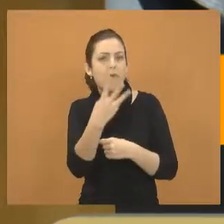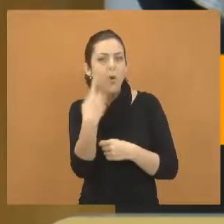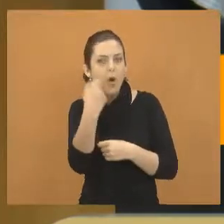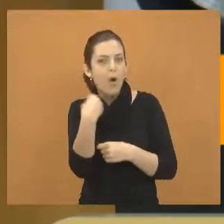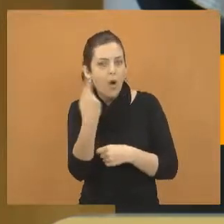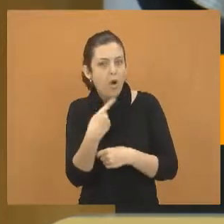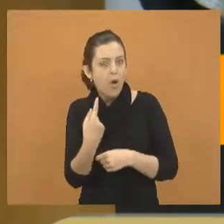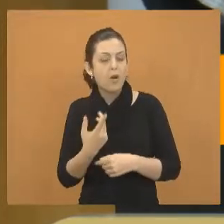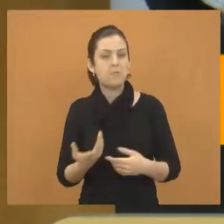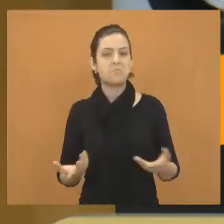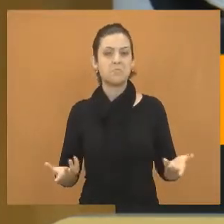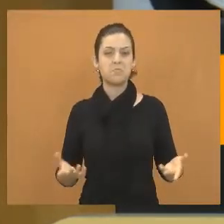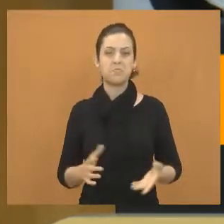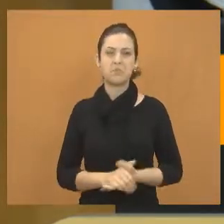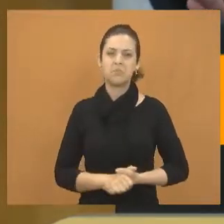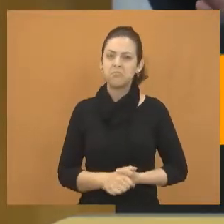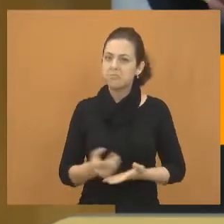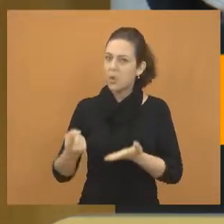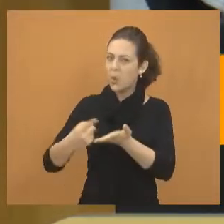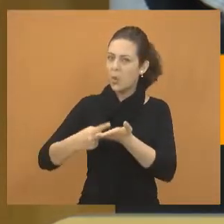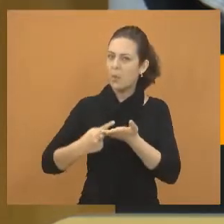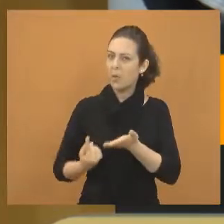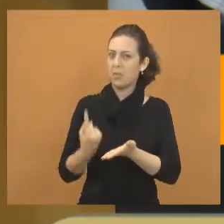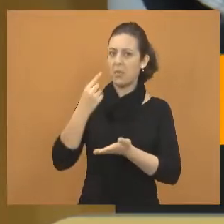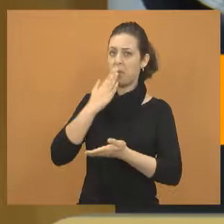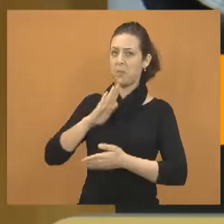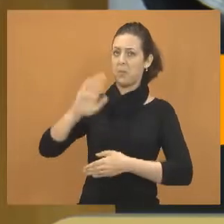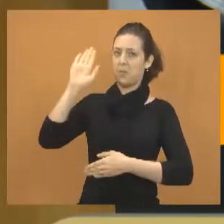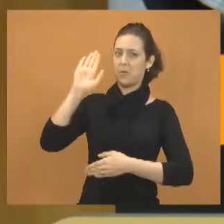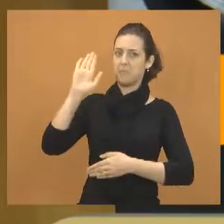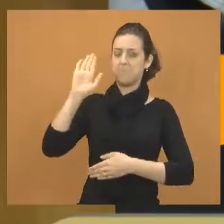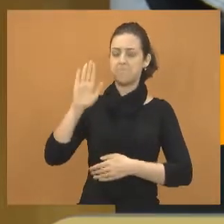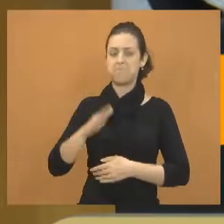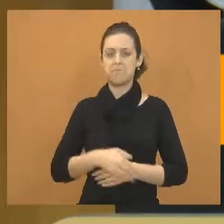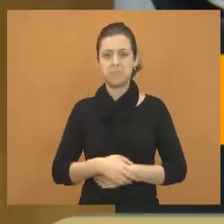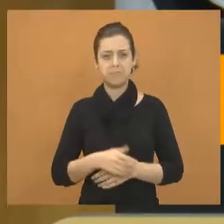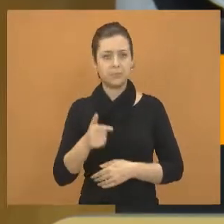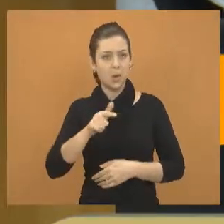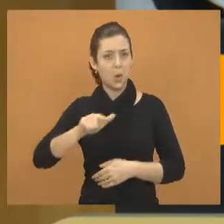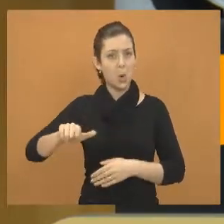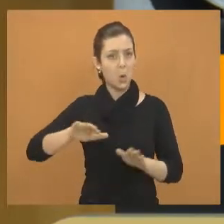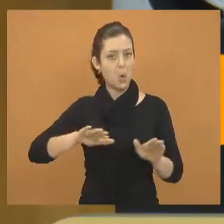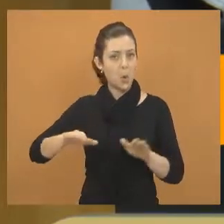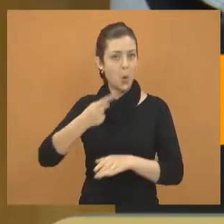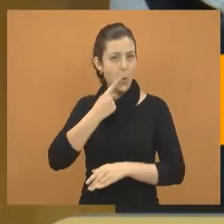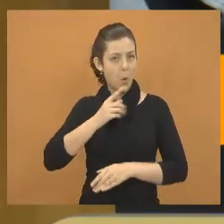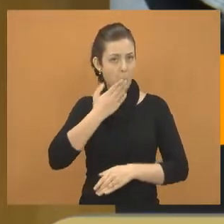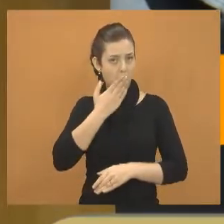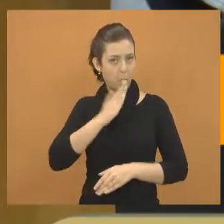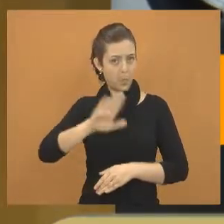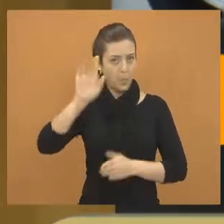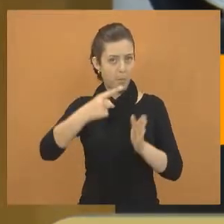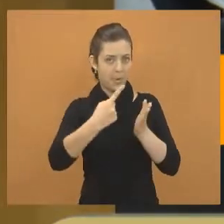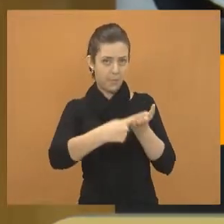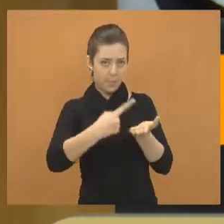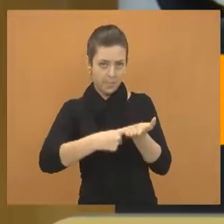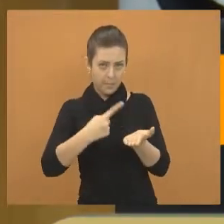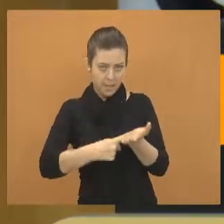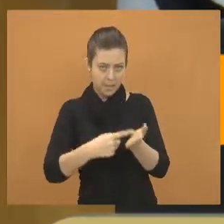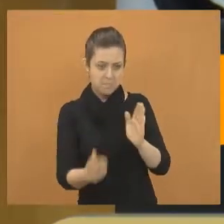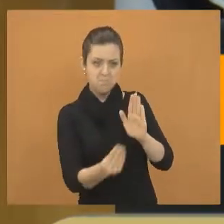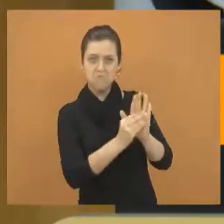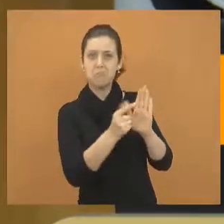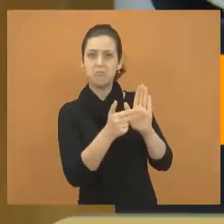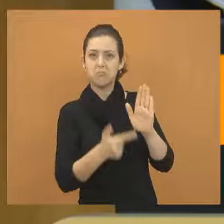horas na nossa cidade. Foi compromisso de campanha. Tem um outro compromisso, que está no programa de governo do